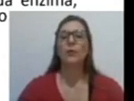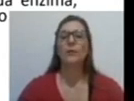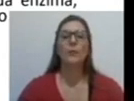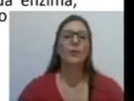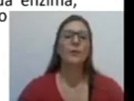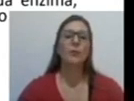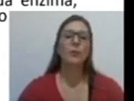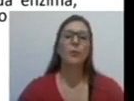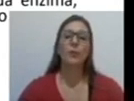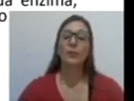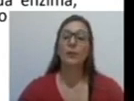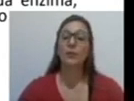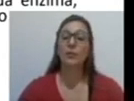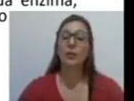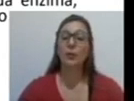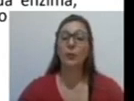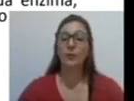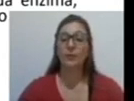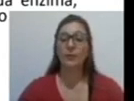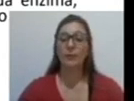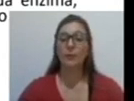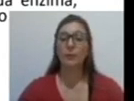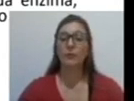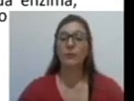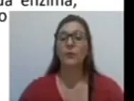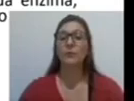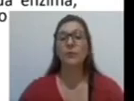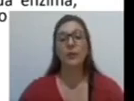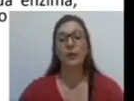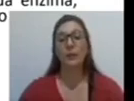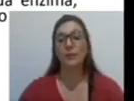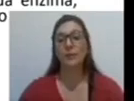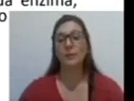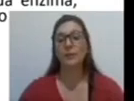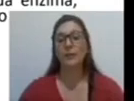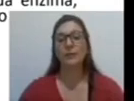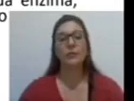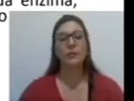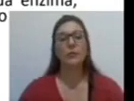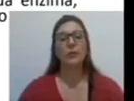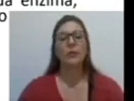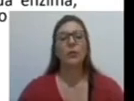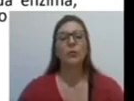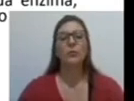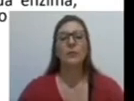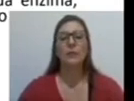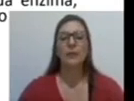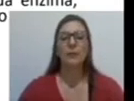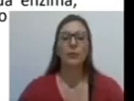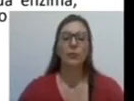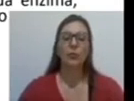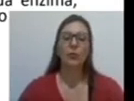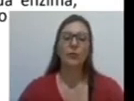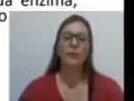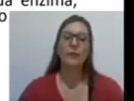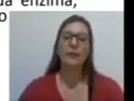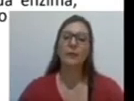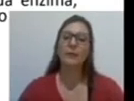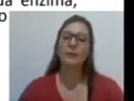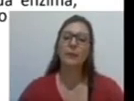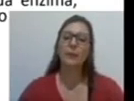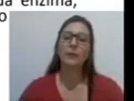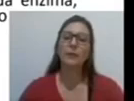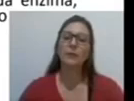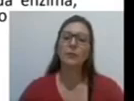como resposta a um problema intestinal, por exemplo, uma diarreia persistente. O desequilíbrio no órgão